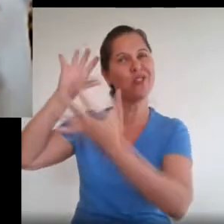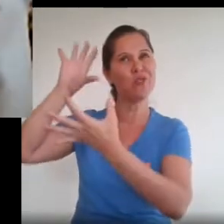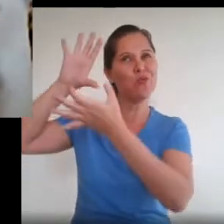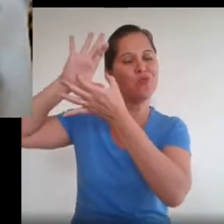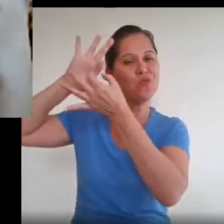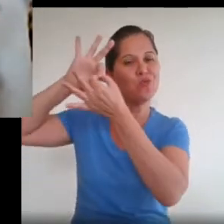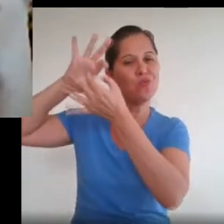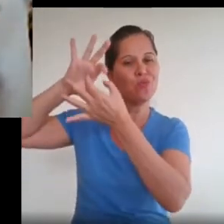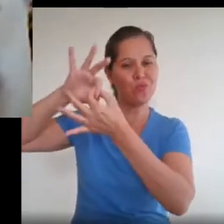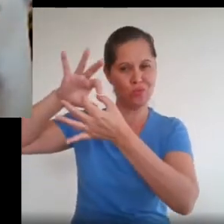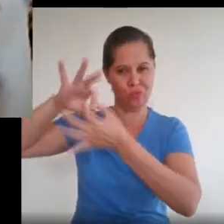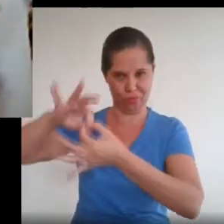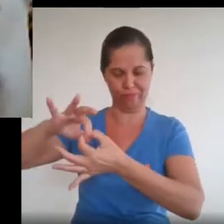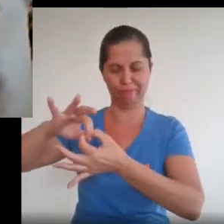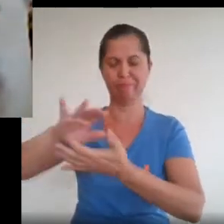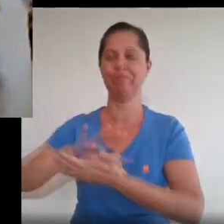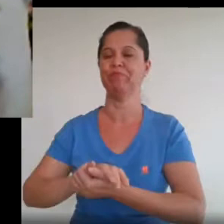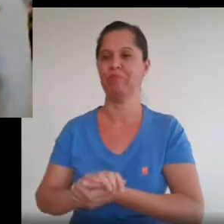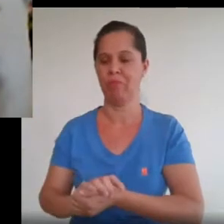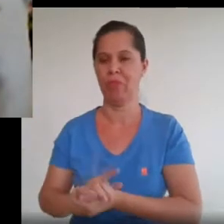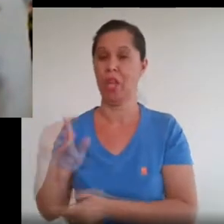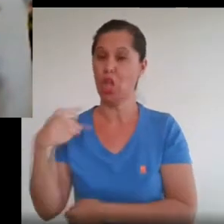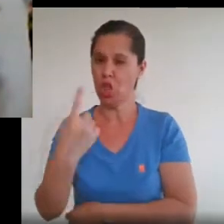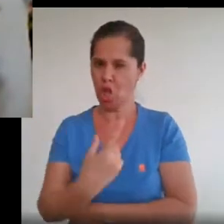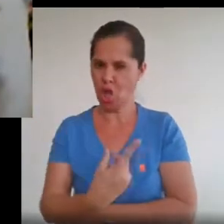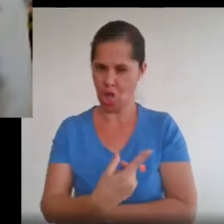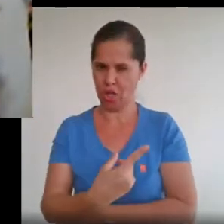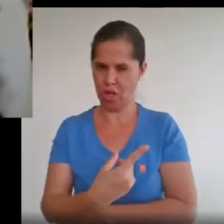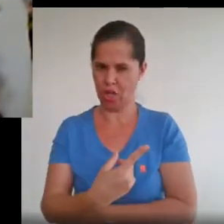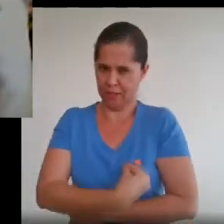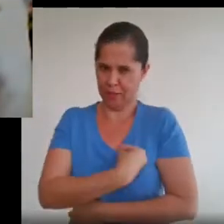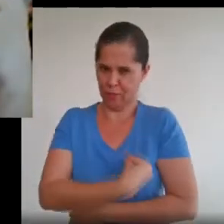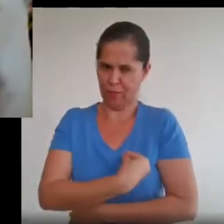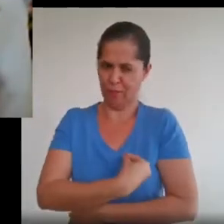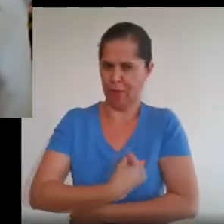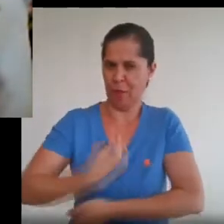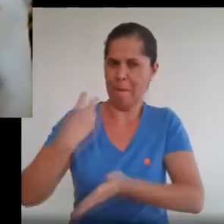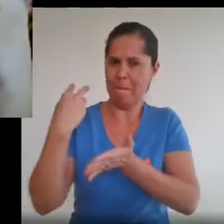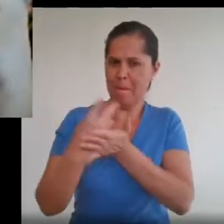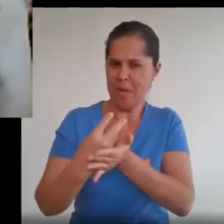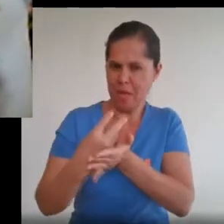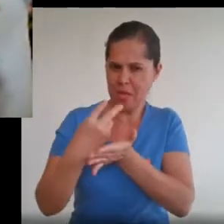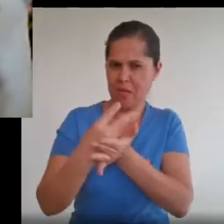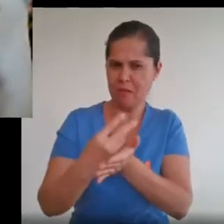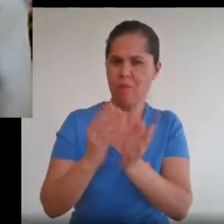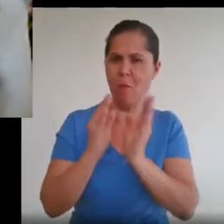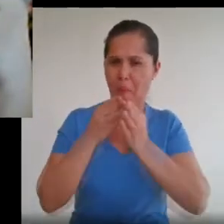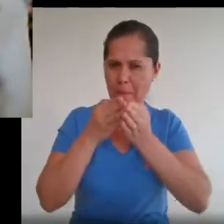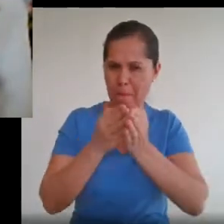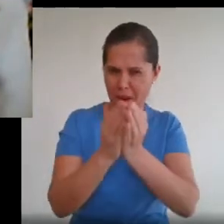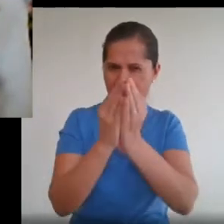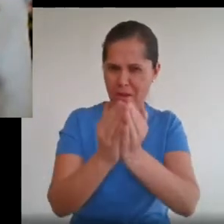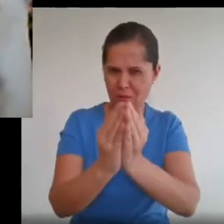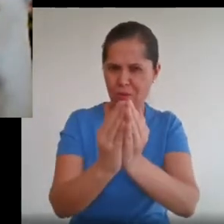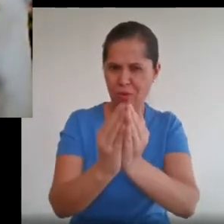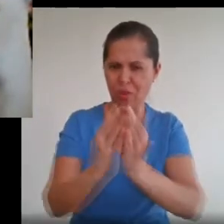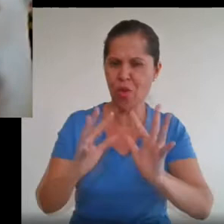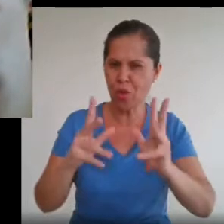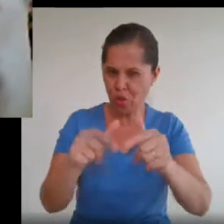perder. Estamos mesmo no mesmo barco? Quando começou a